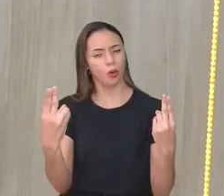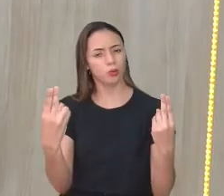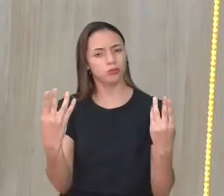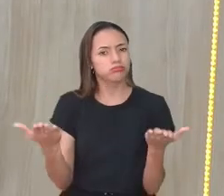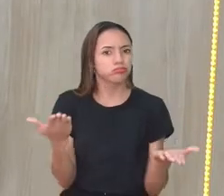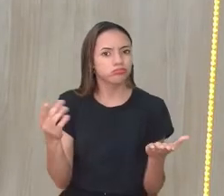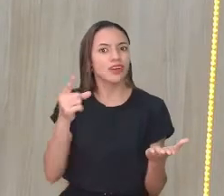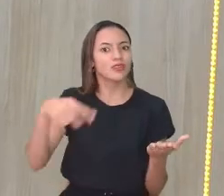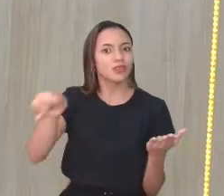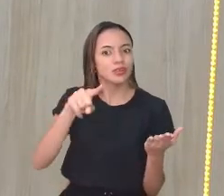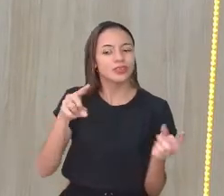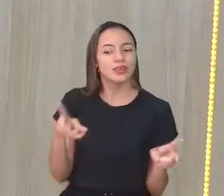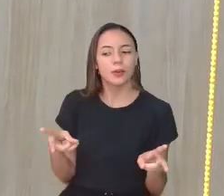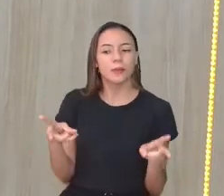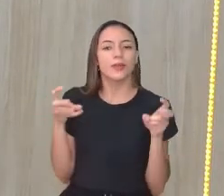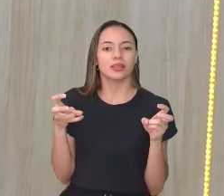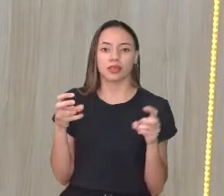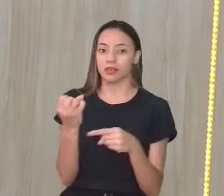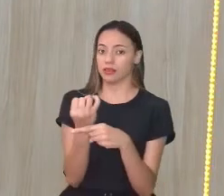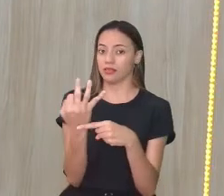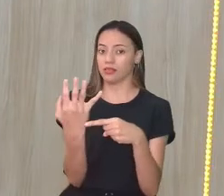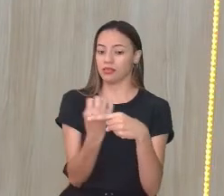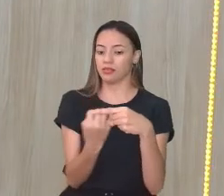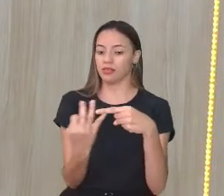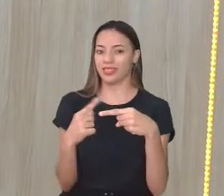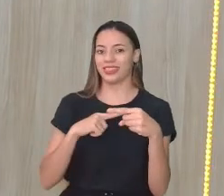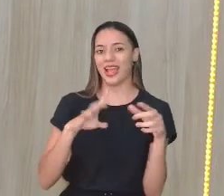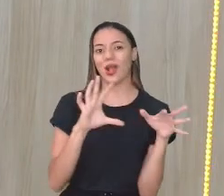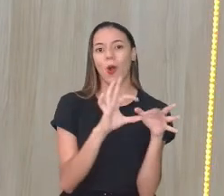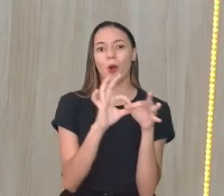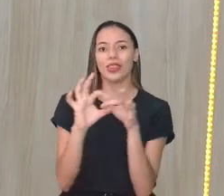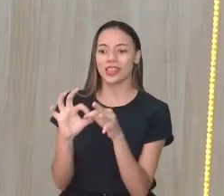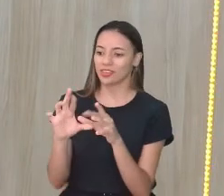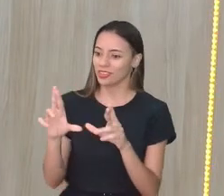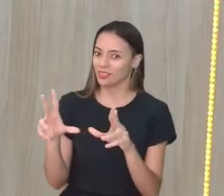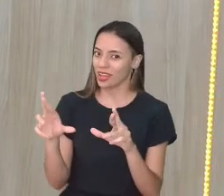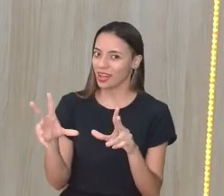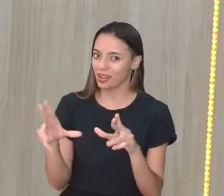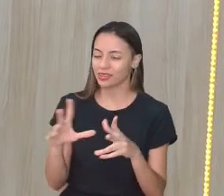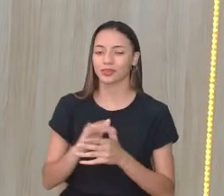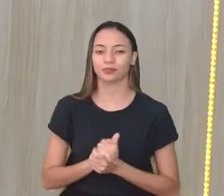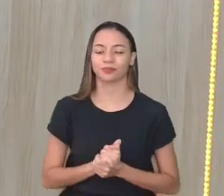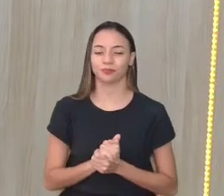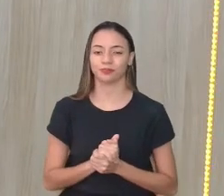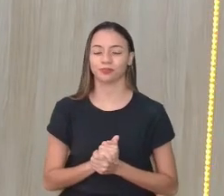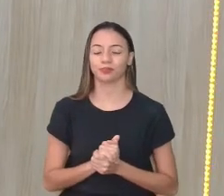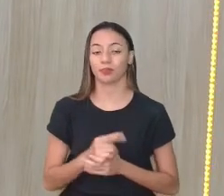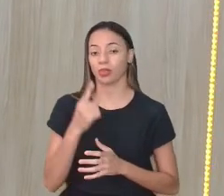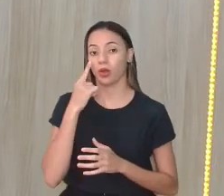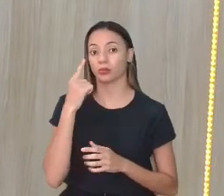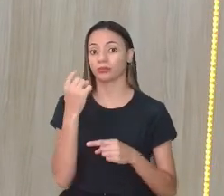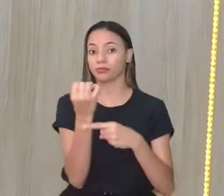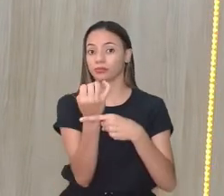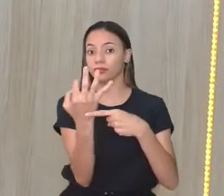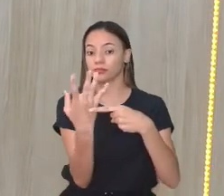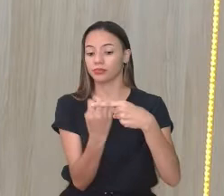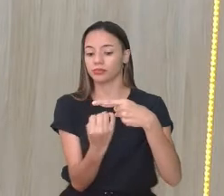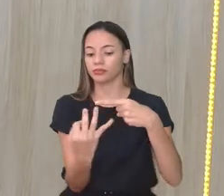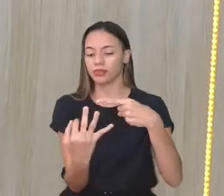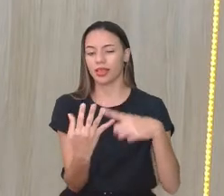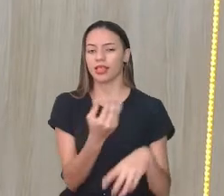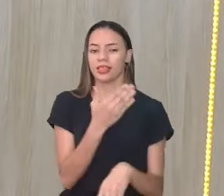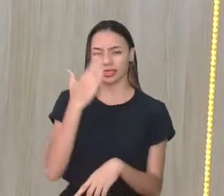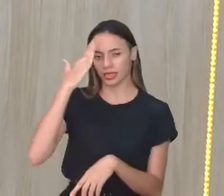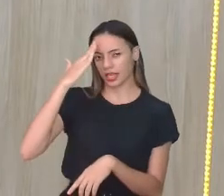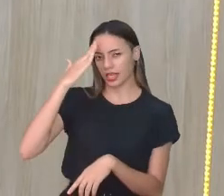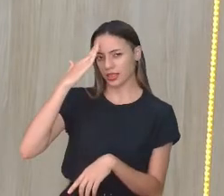certo? Então você vai perceber que com fração tem esse detalhe aí. Então vamos lá. Falando de fração, entendendo